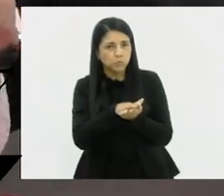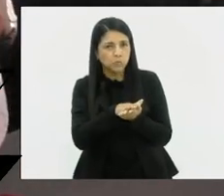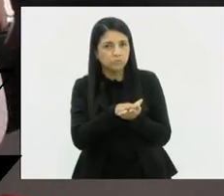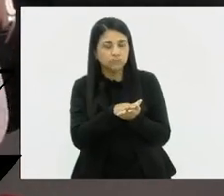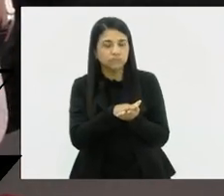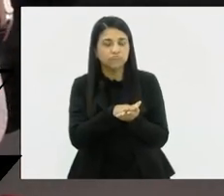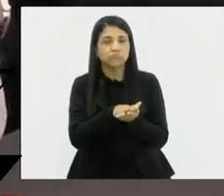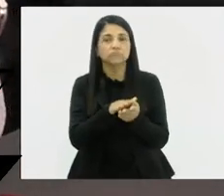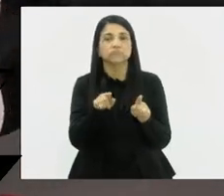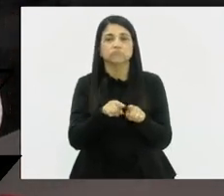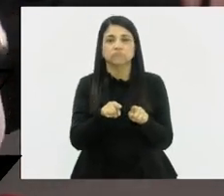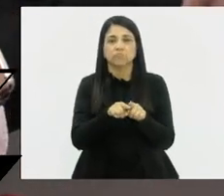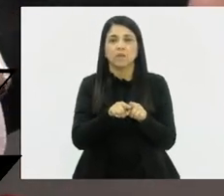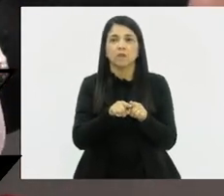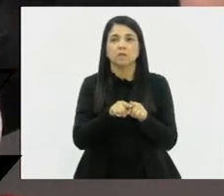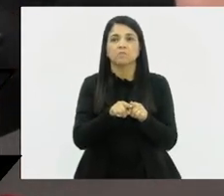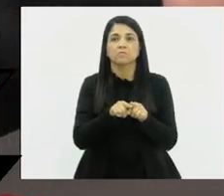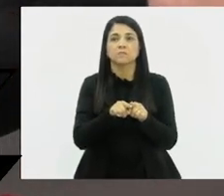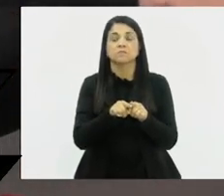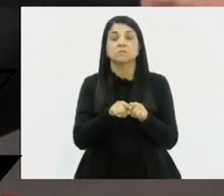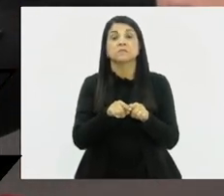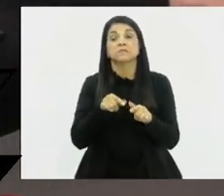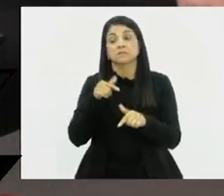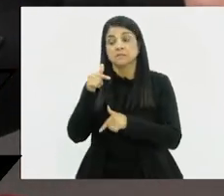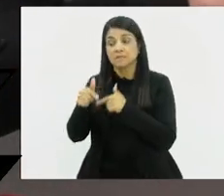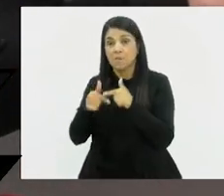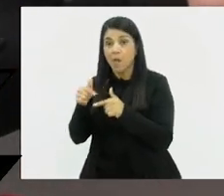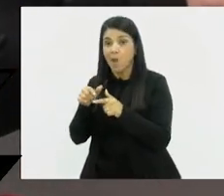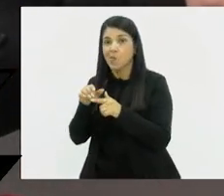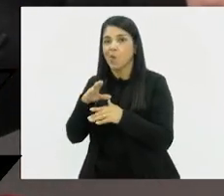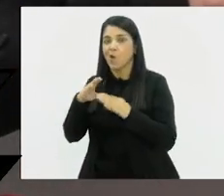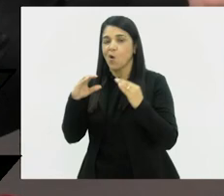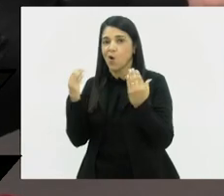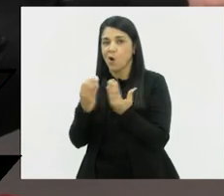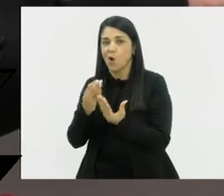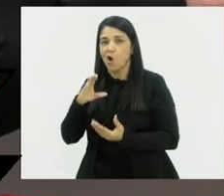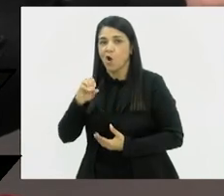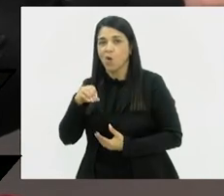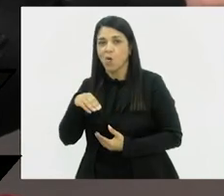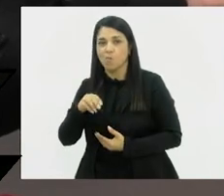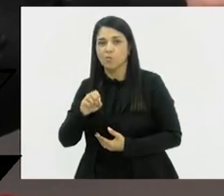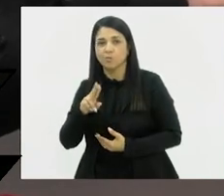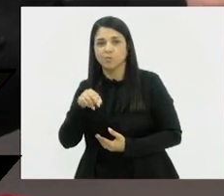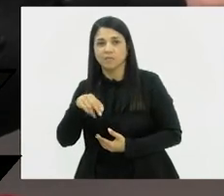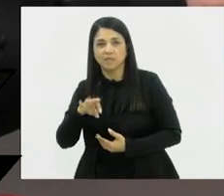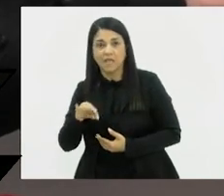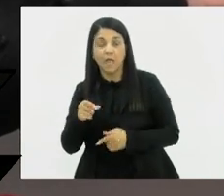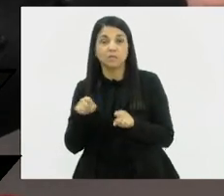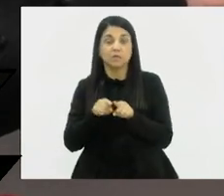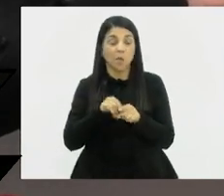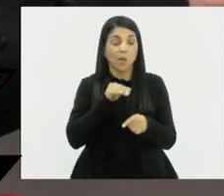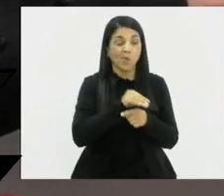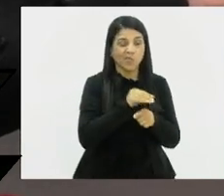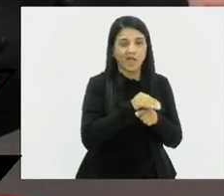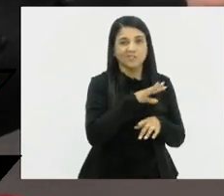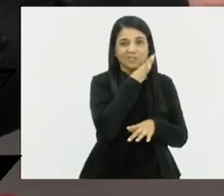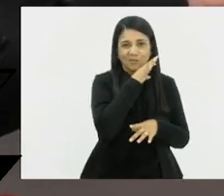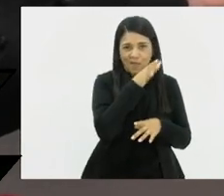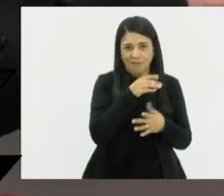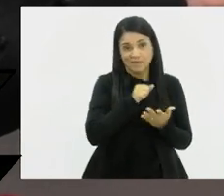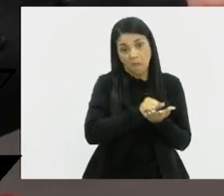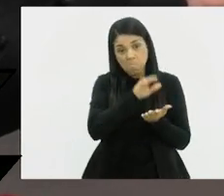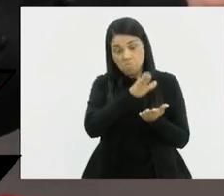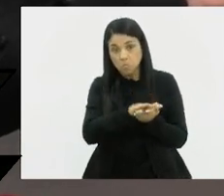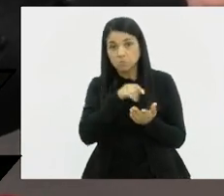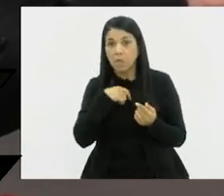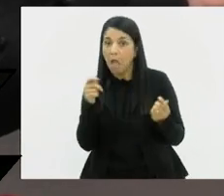pode implementar também o serviço comunitário em bem-estar animal. Não sei se a efetividade da multa ela vai vir a acontecer,